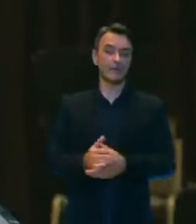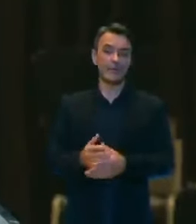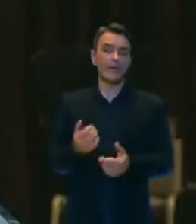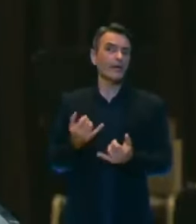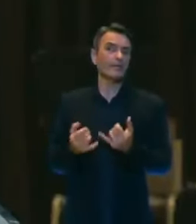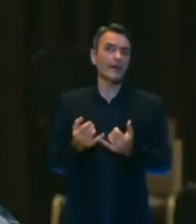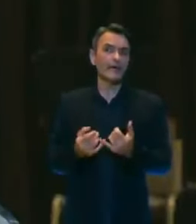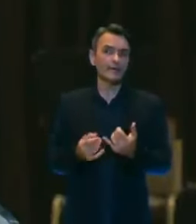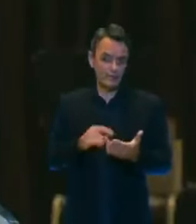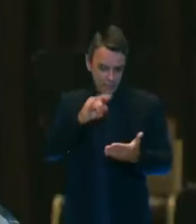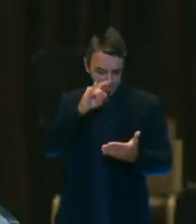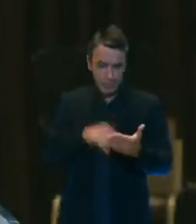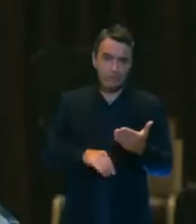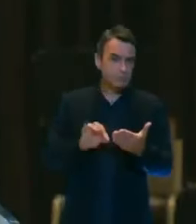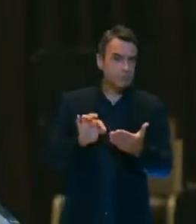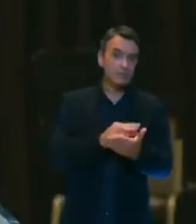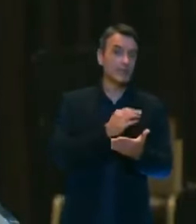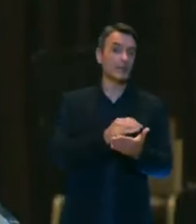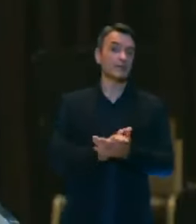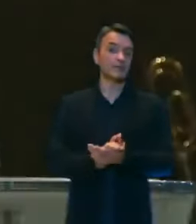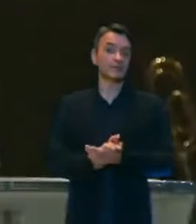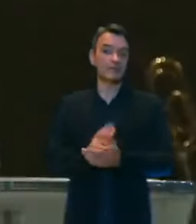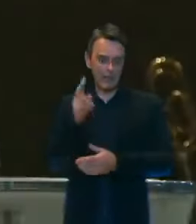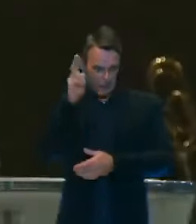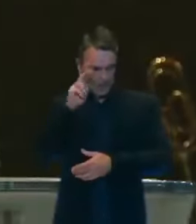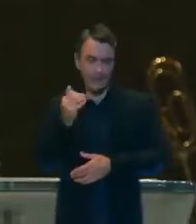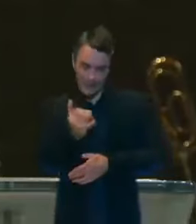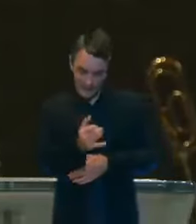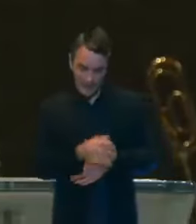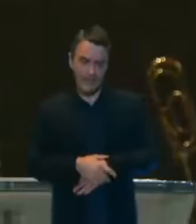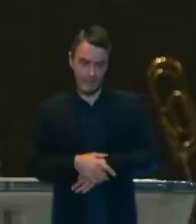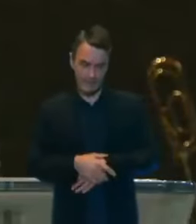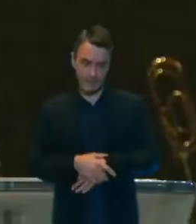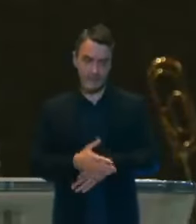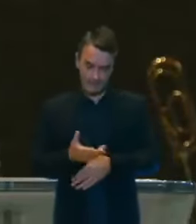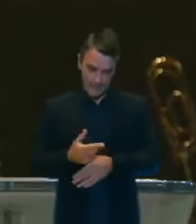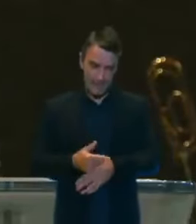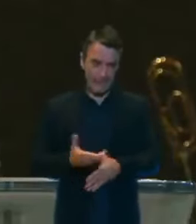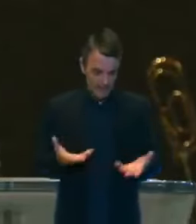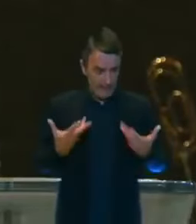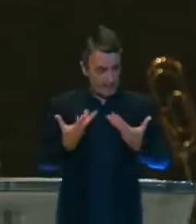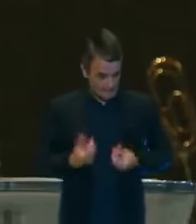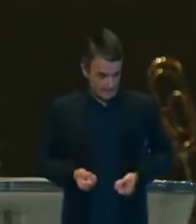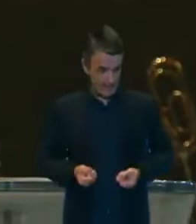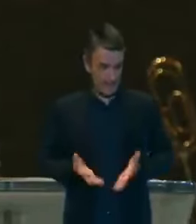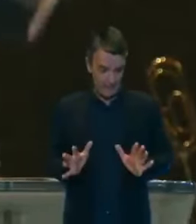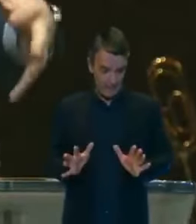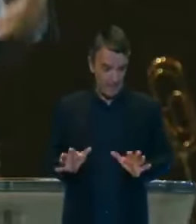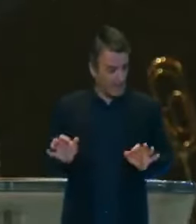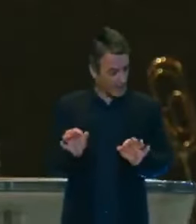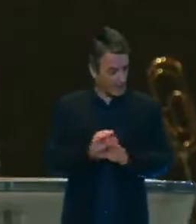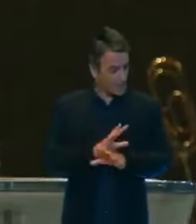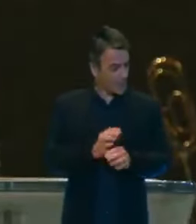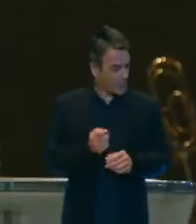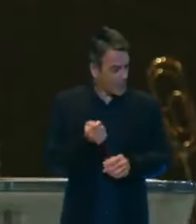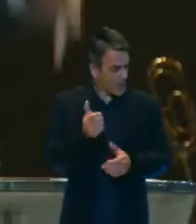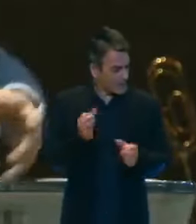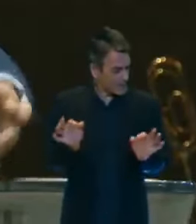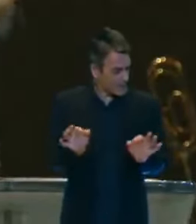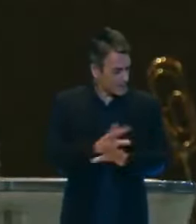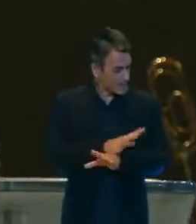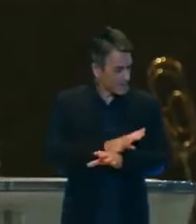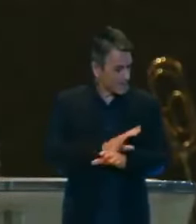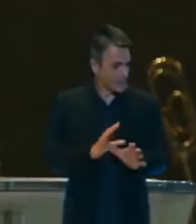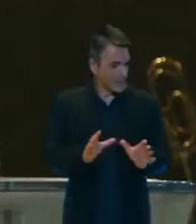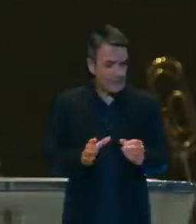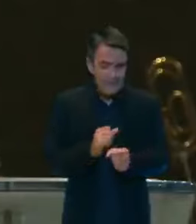contrato, lembrando o povo: eu disse lá atrás, vocês estão cansados, está acabando, o tempo da escravidão acabou, o exílio